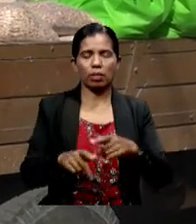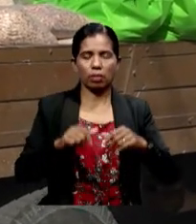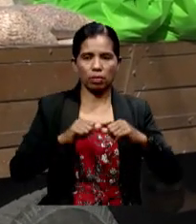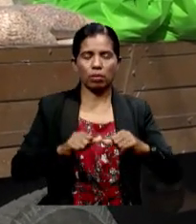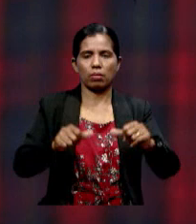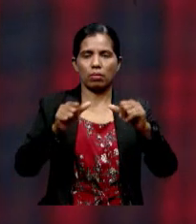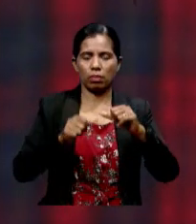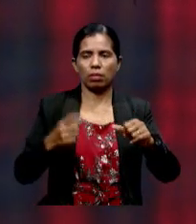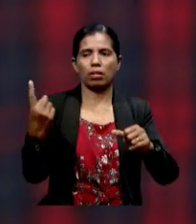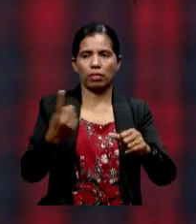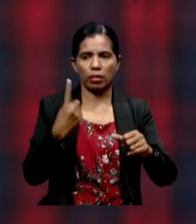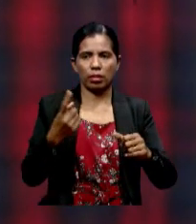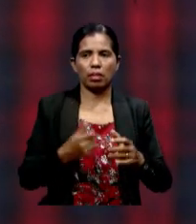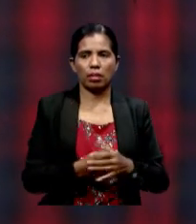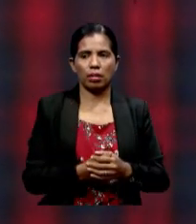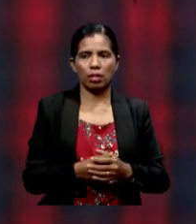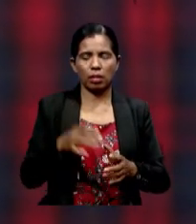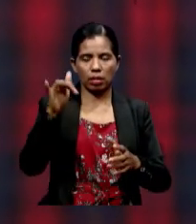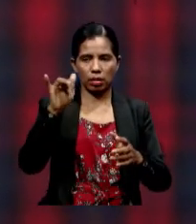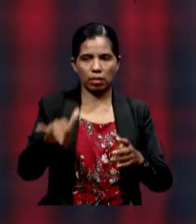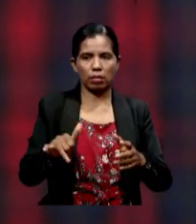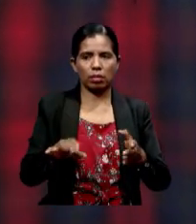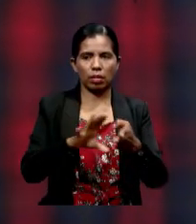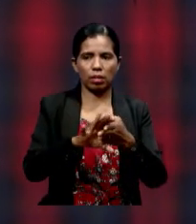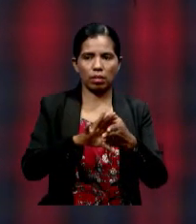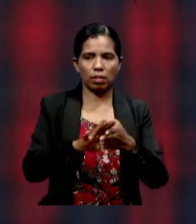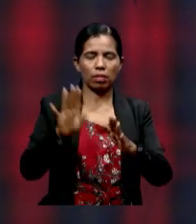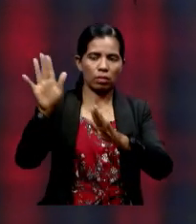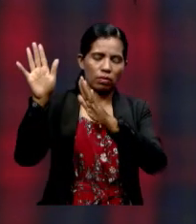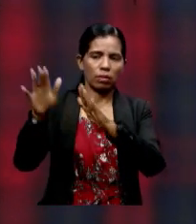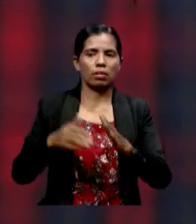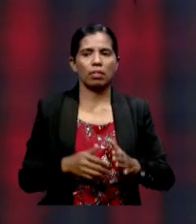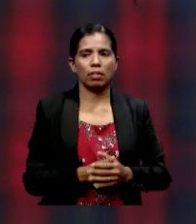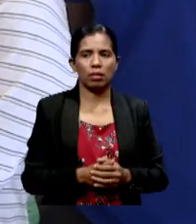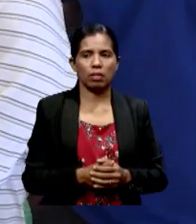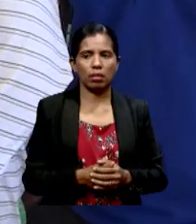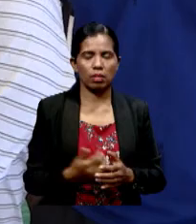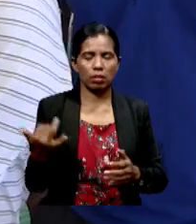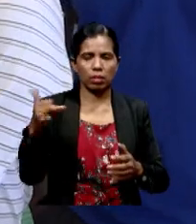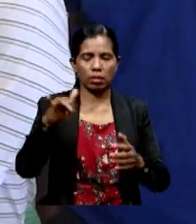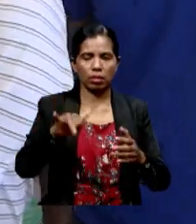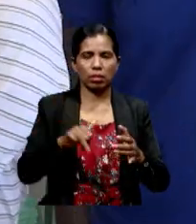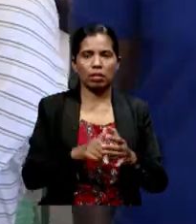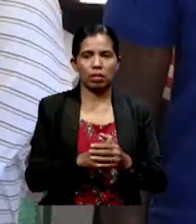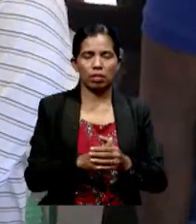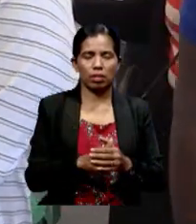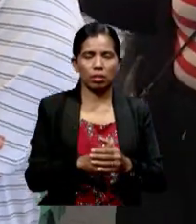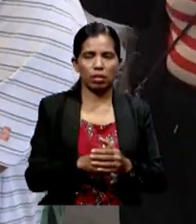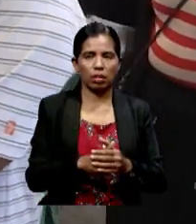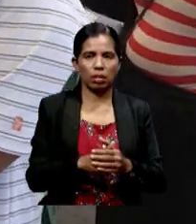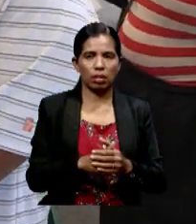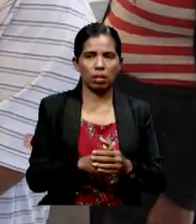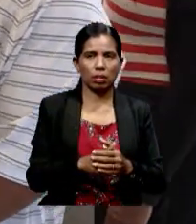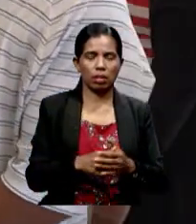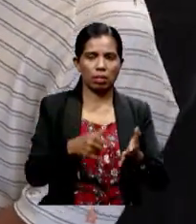fatin hela ho sira ne karta eleitoral fofo e sira ne fisa iha komoro. Portanto sira